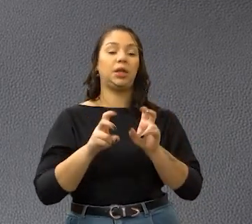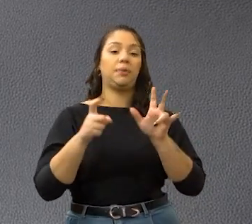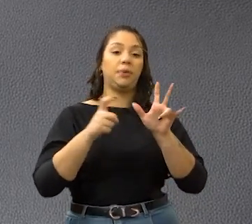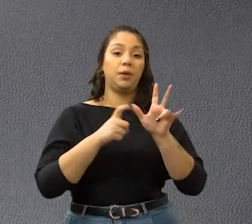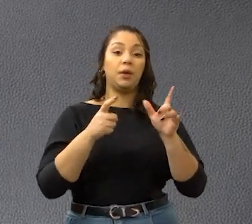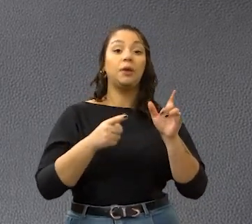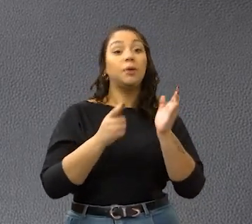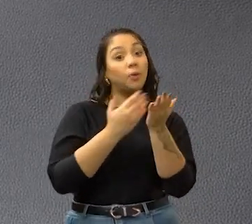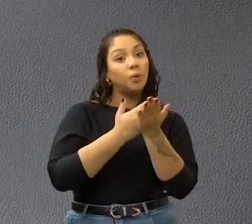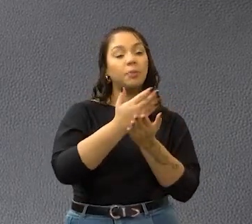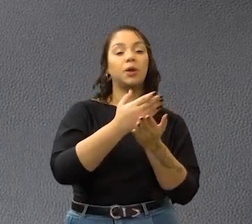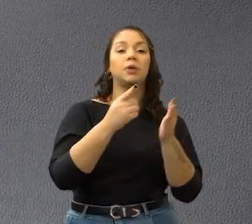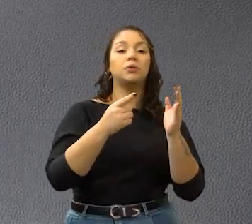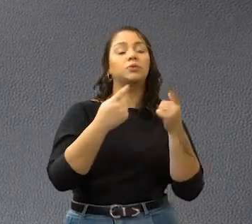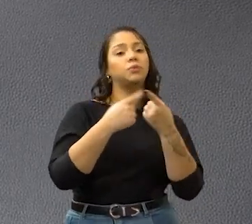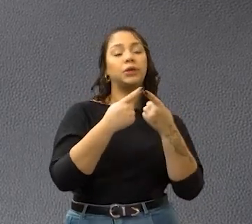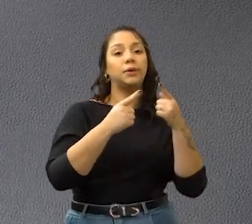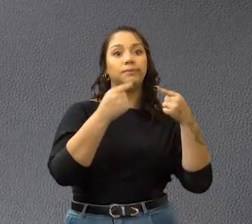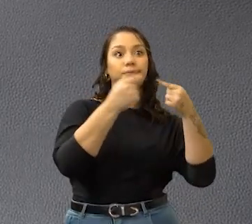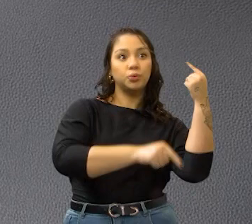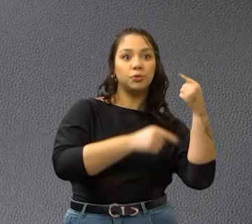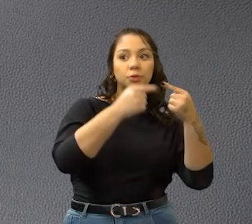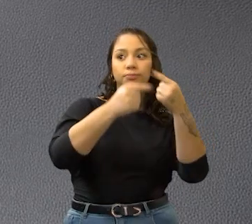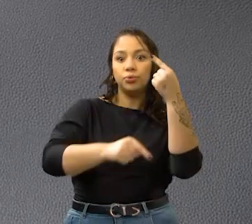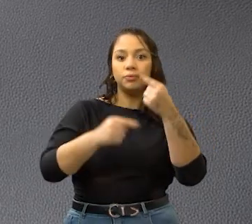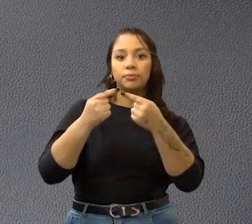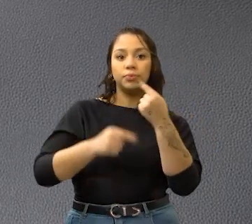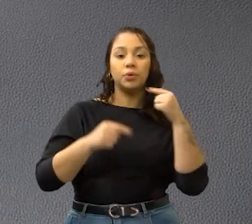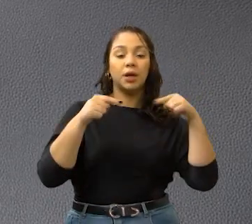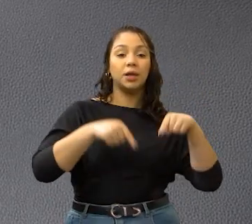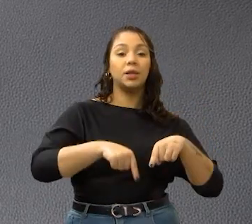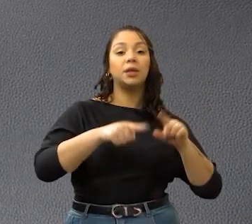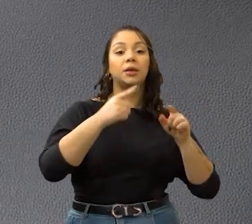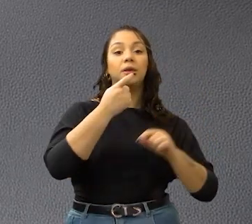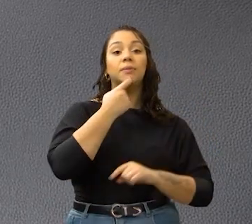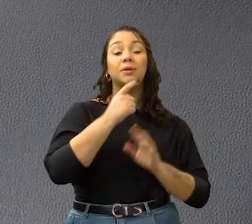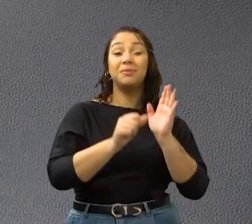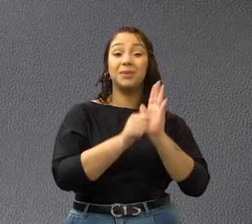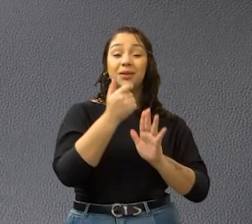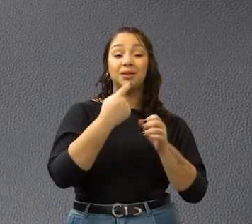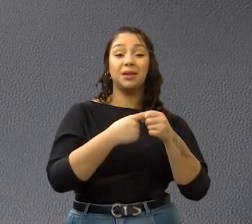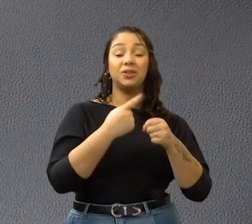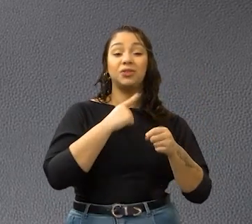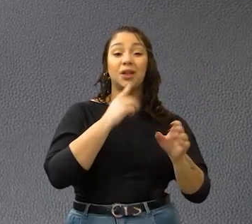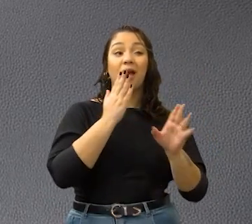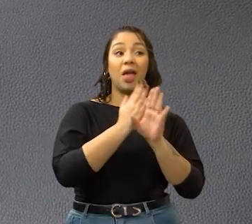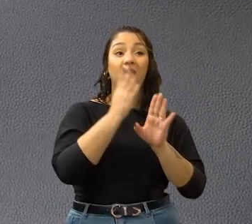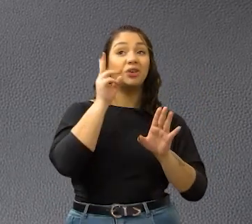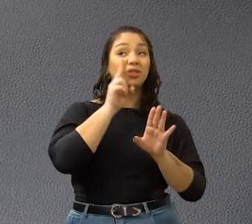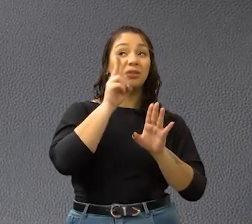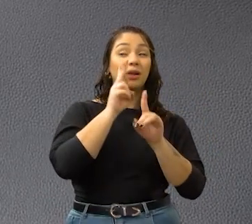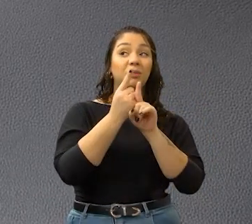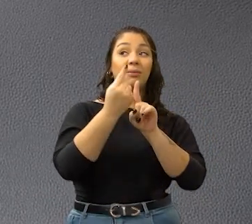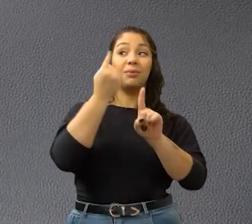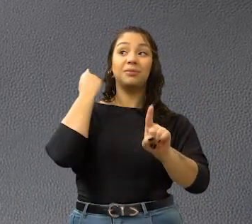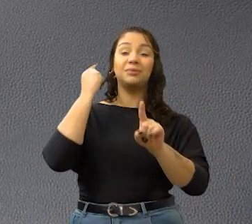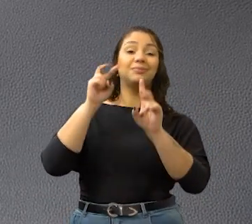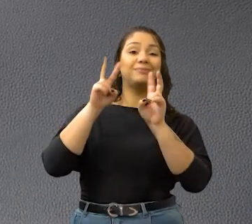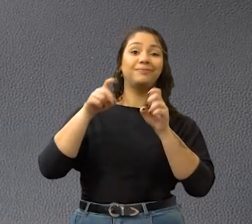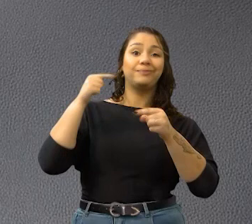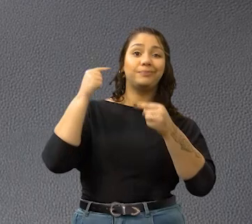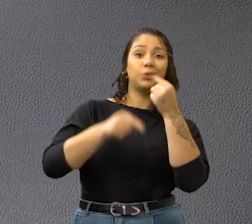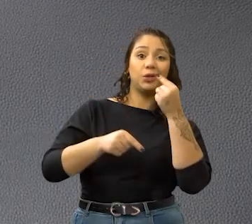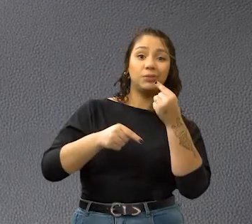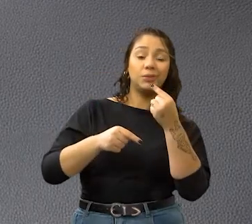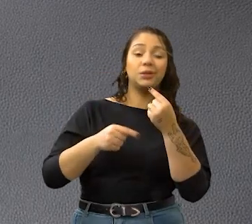né? Inicialmente pelo proibicionismo, né? Então aqui em Campinas foi uma das primeiras cidades que a gente encontra na história decreto da